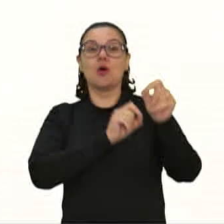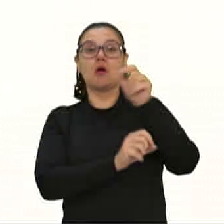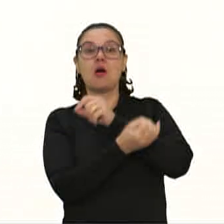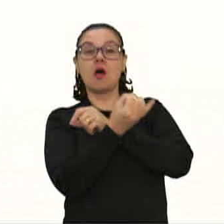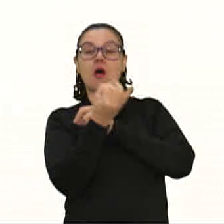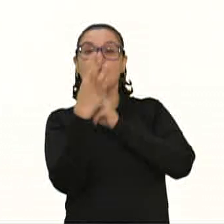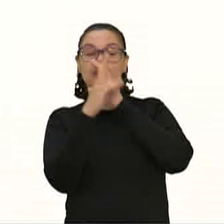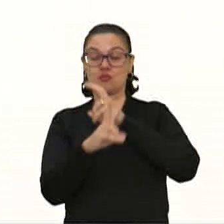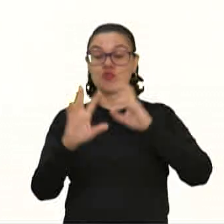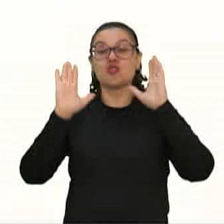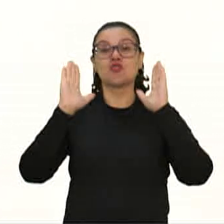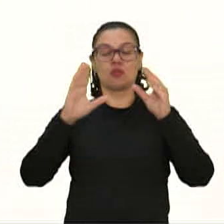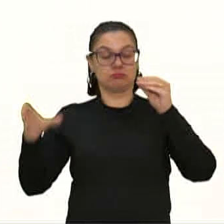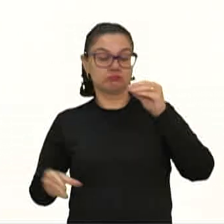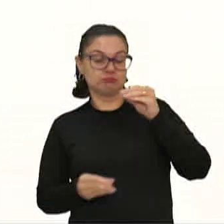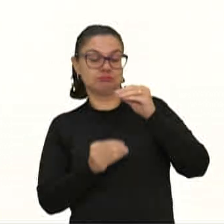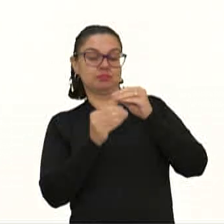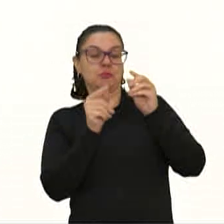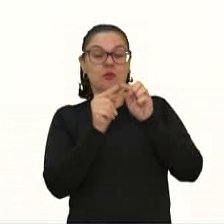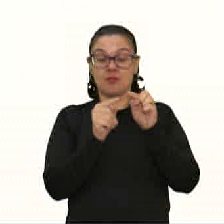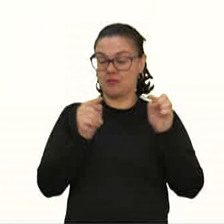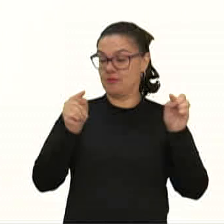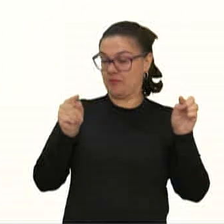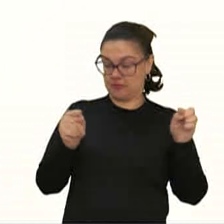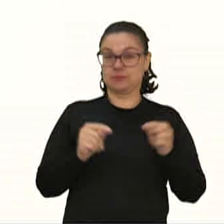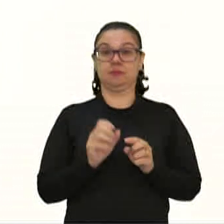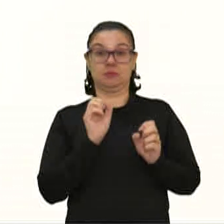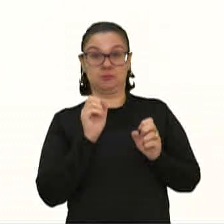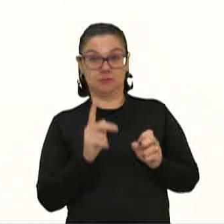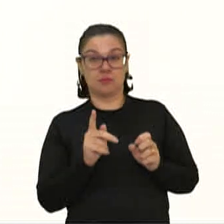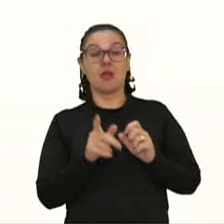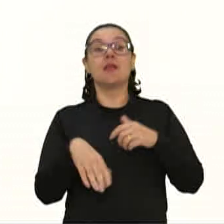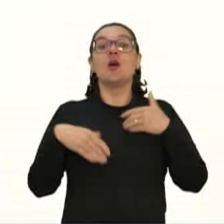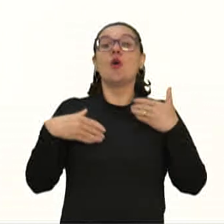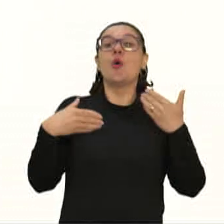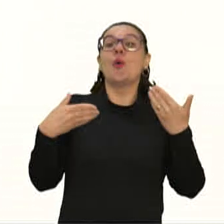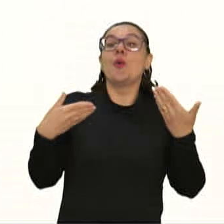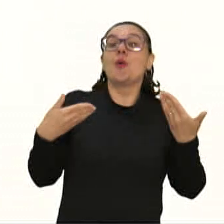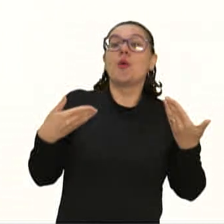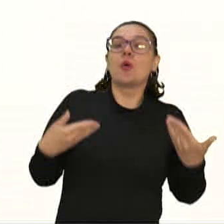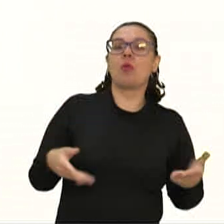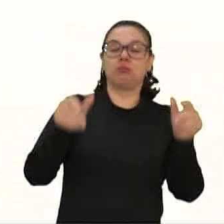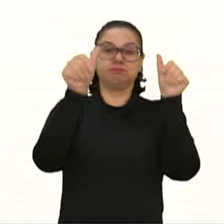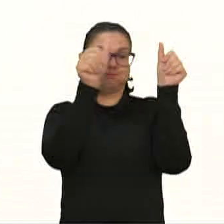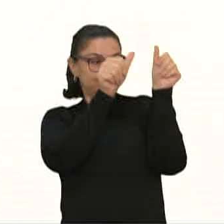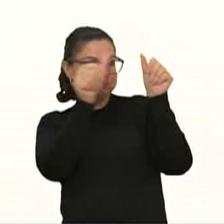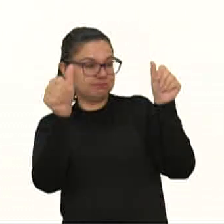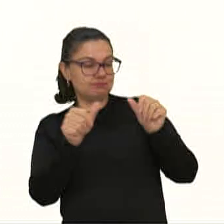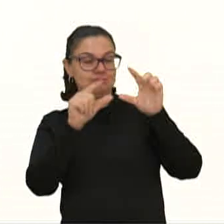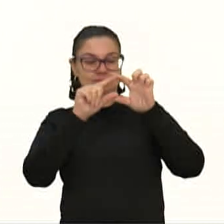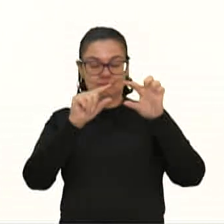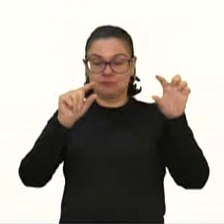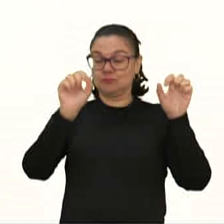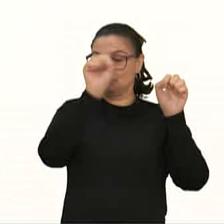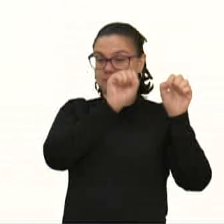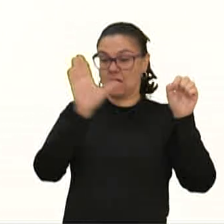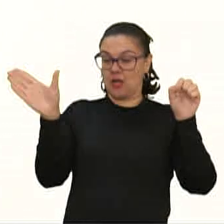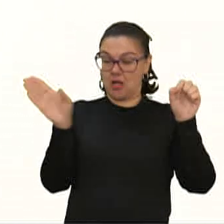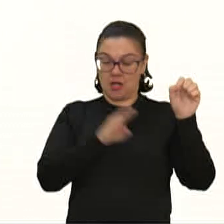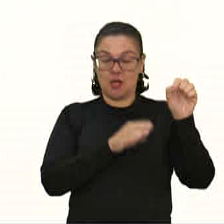algum termo já introduzido em uma oração ou período. Qual efeito estético decorre do apagamento